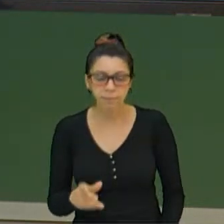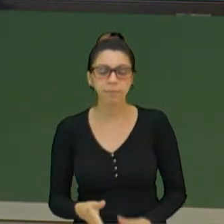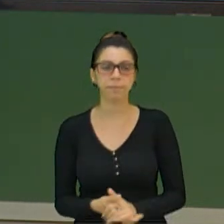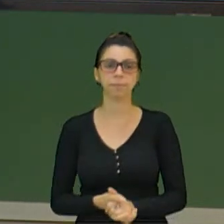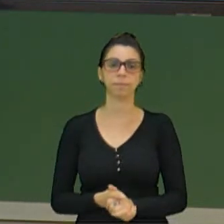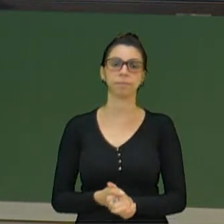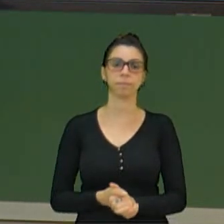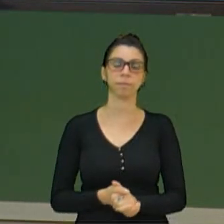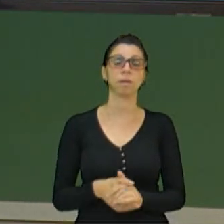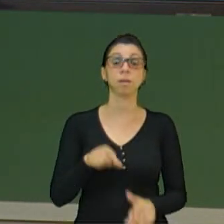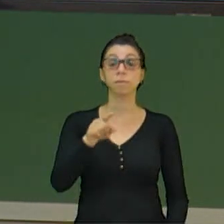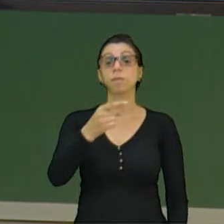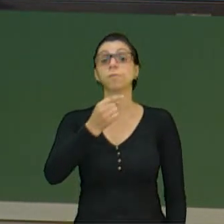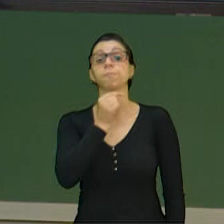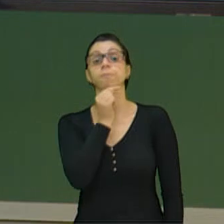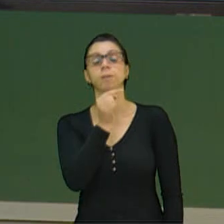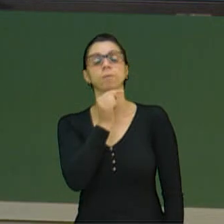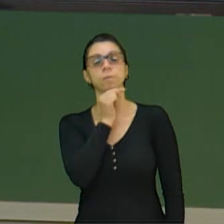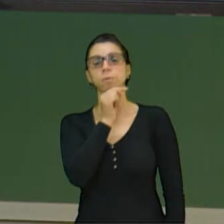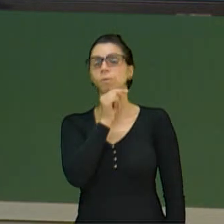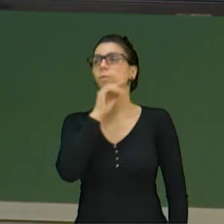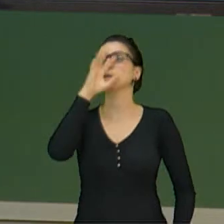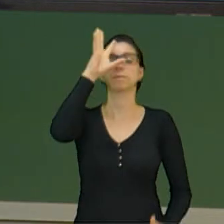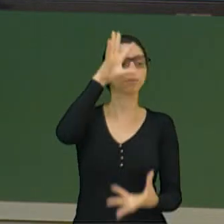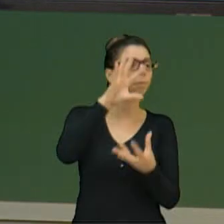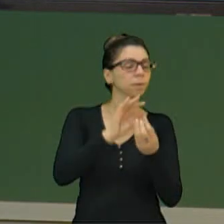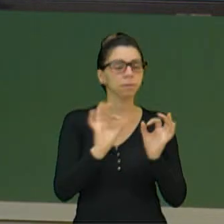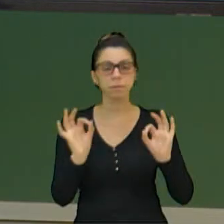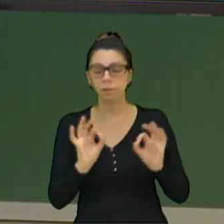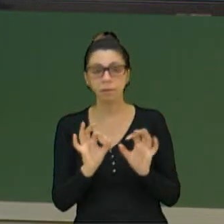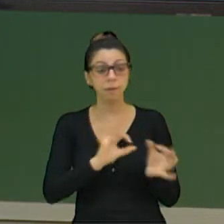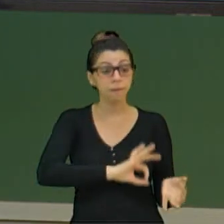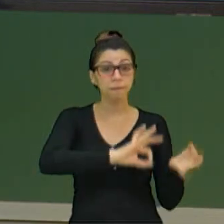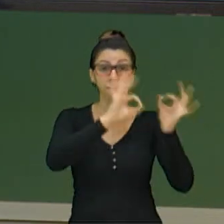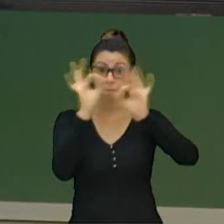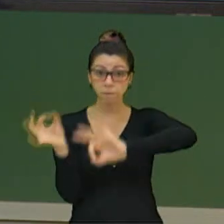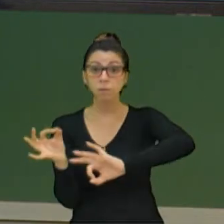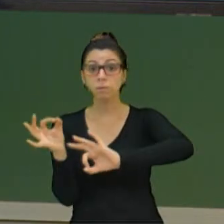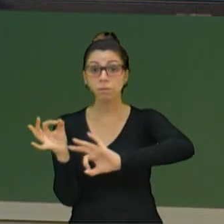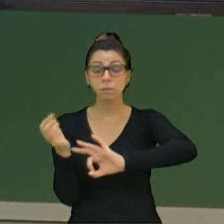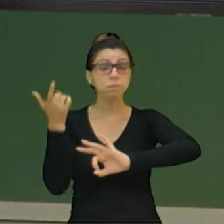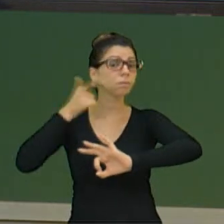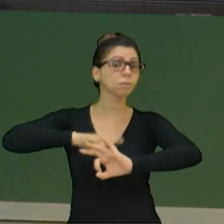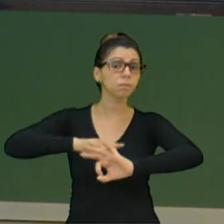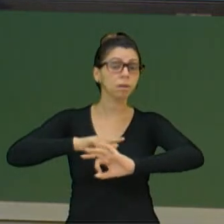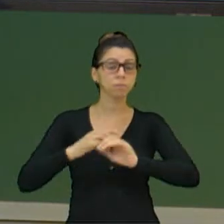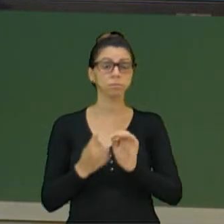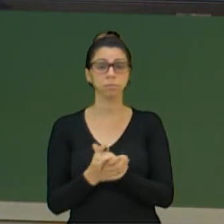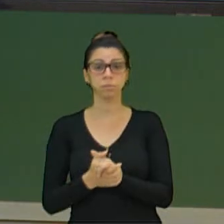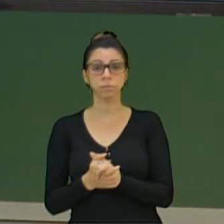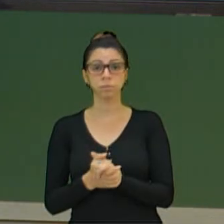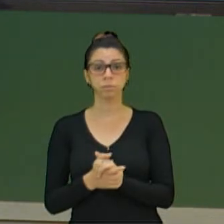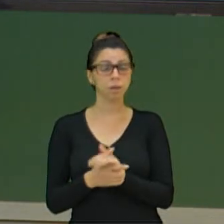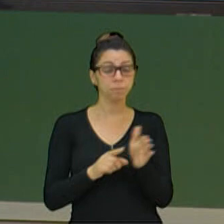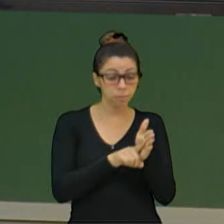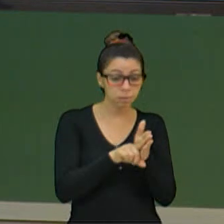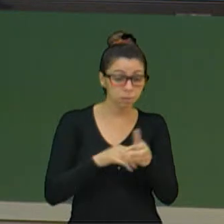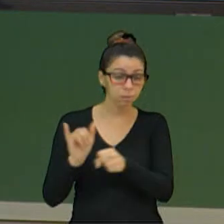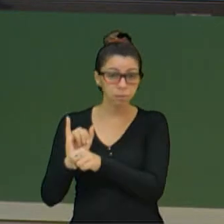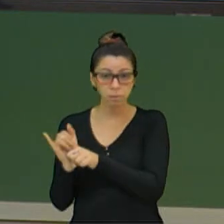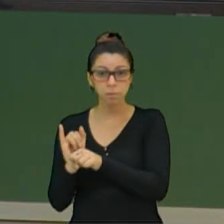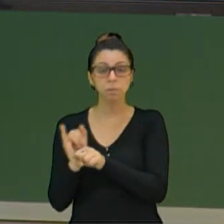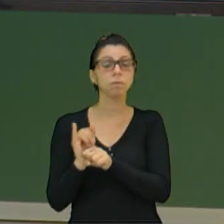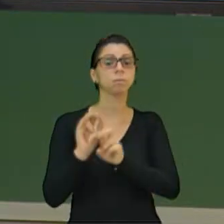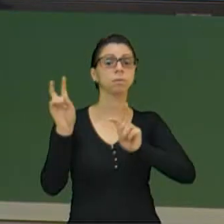você tiver com dúvida e não entendeu o assunto dessa aula, volta, assiste de novo. Procura outros vídeos no YouTube sobre esse assunto que